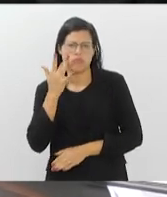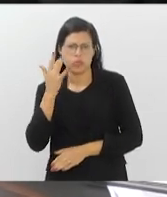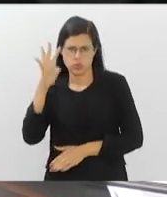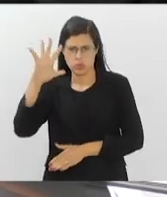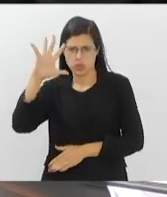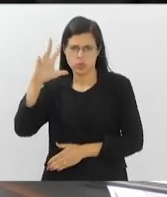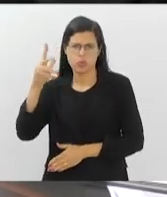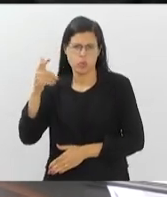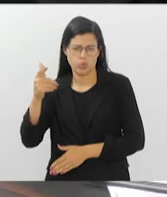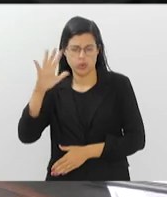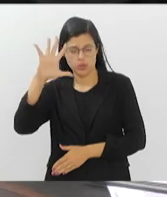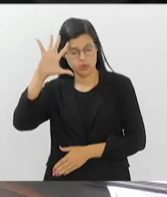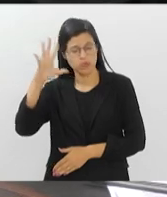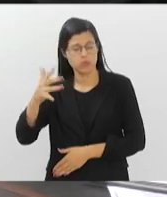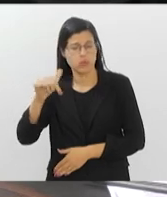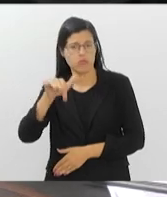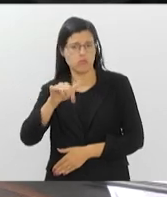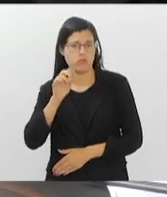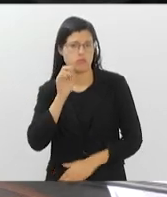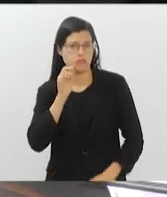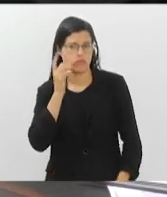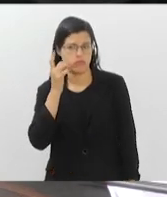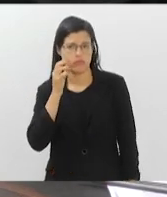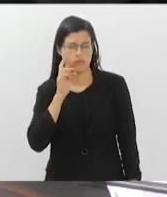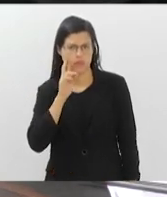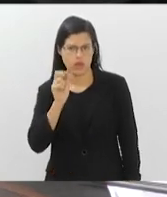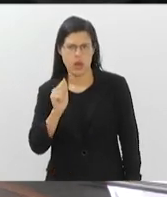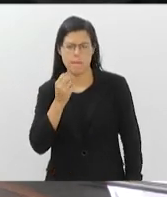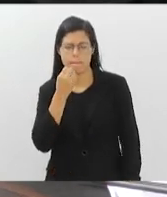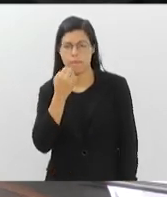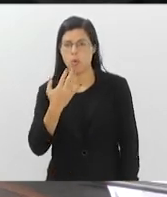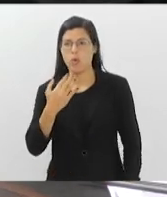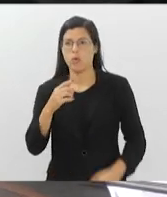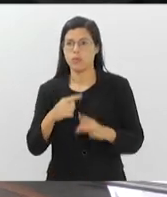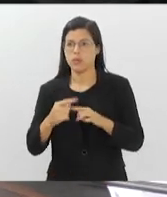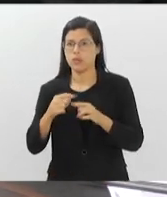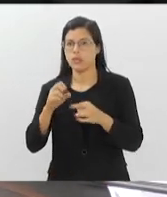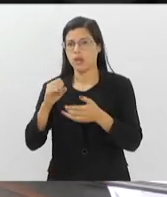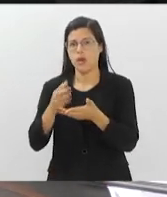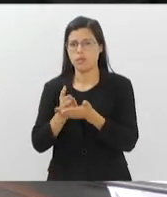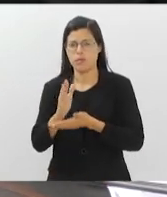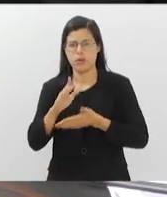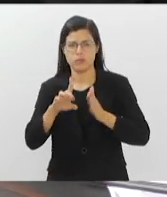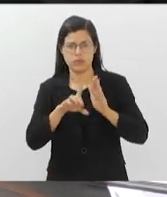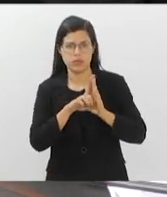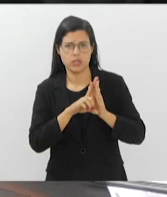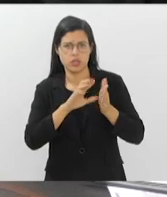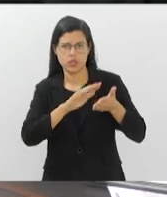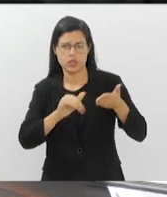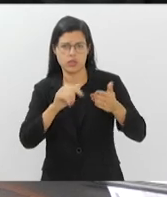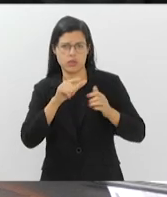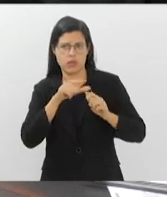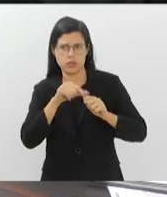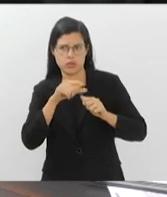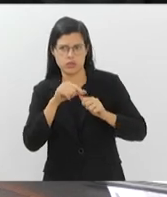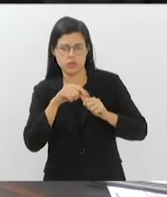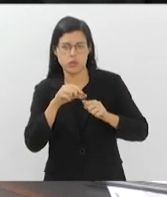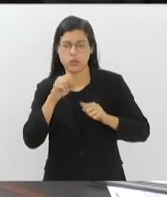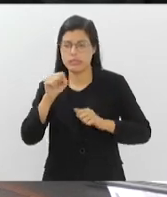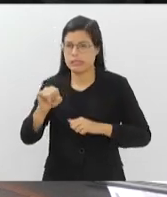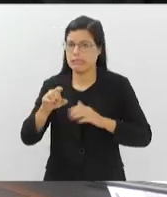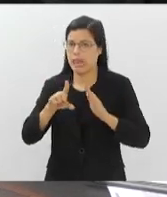se a gente aprova a lei, tirando aquele único artigo que revoga, e se a lei é